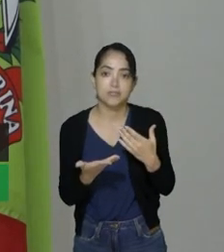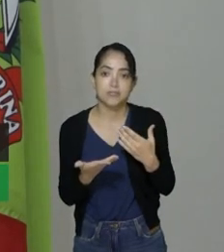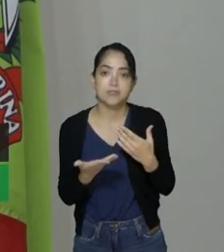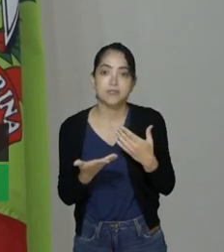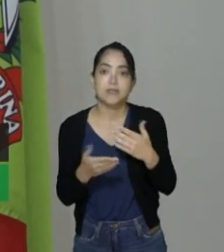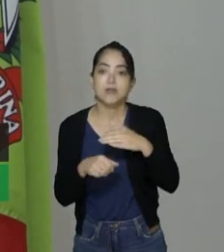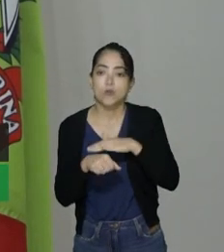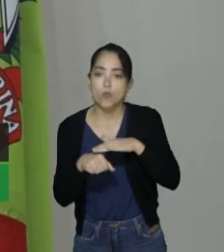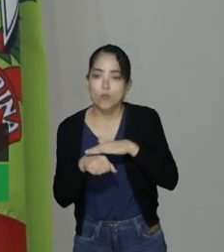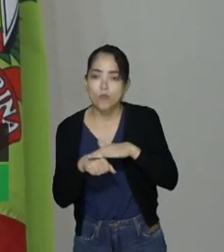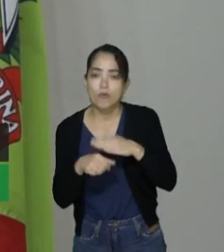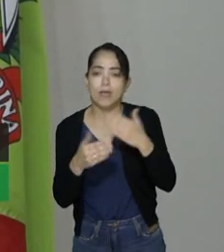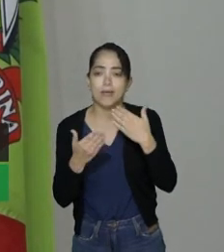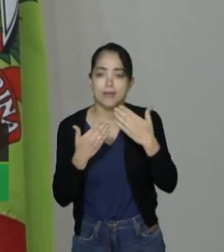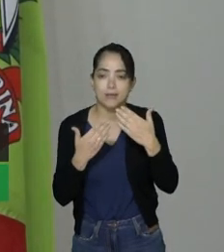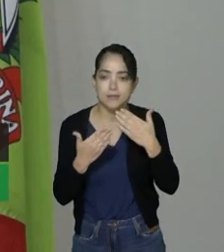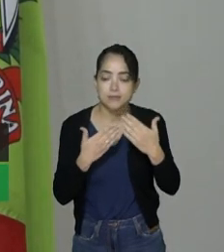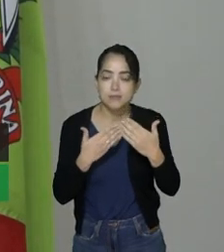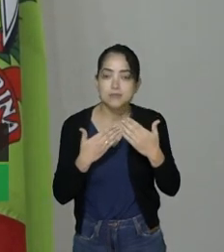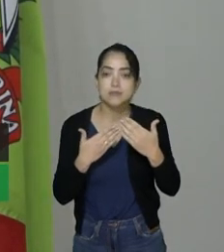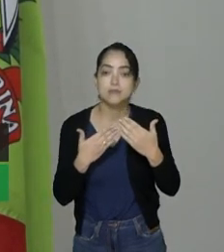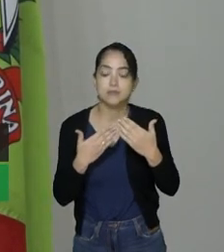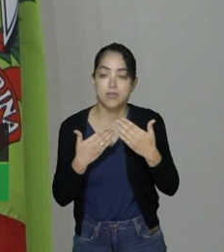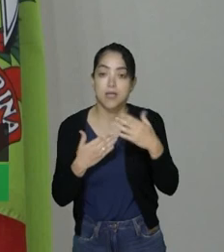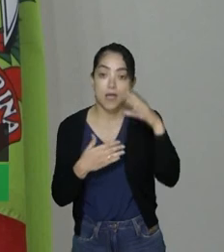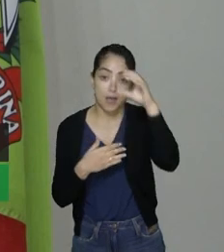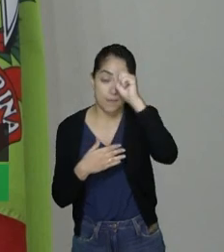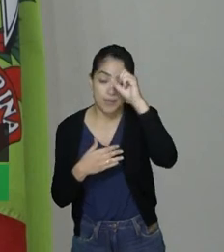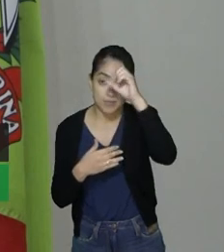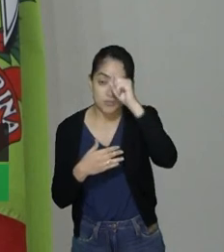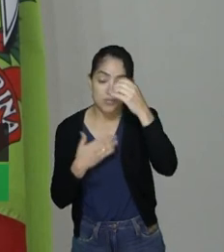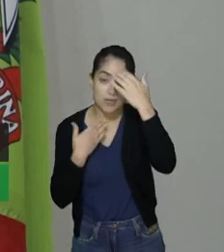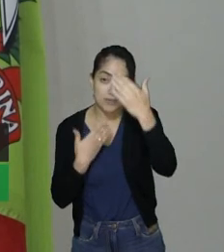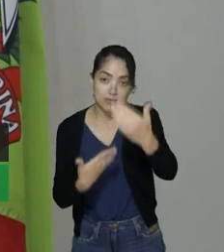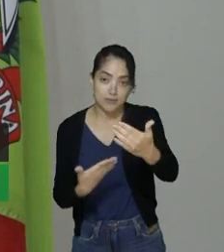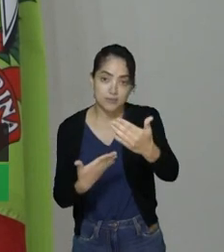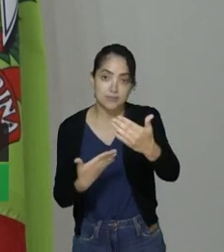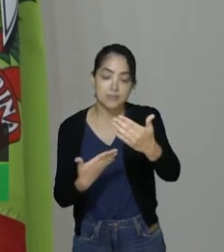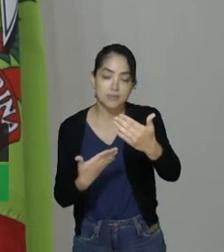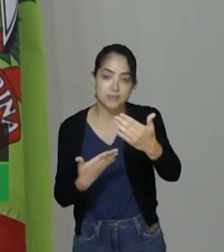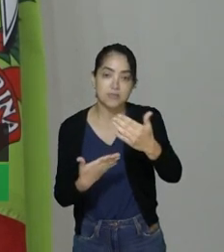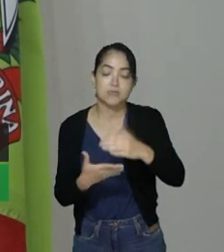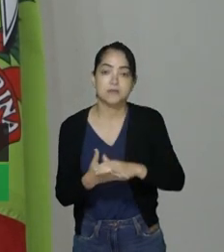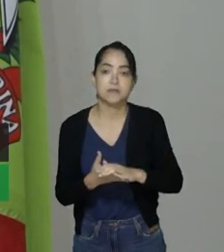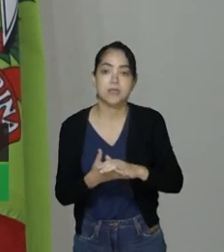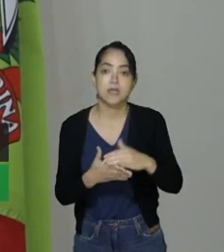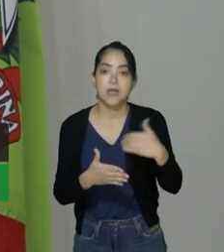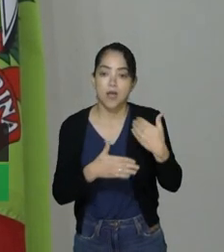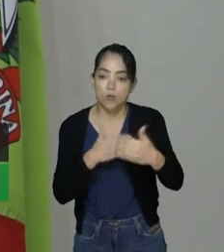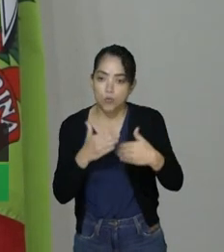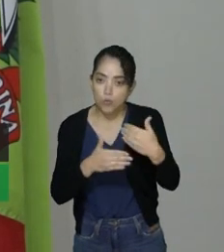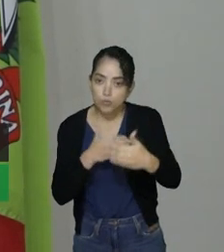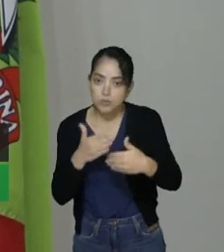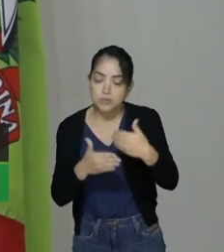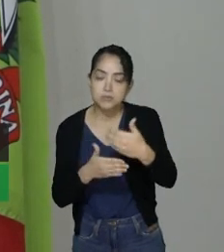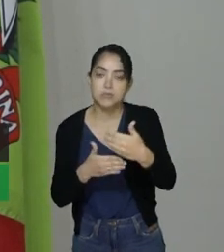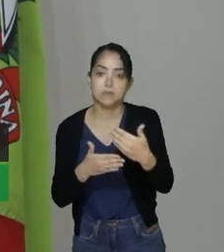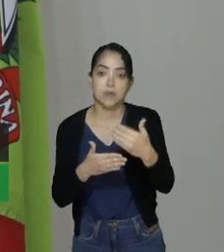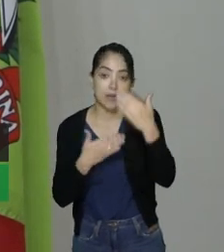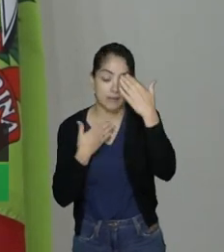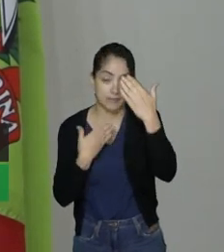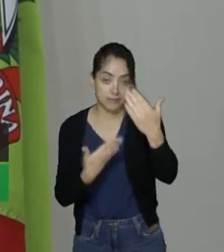em todas as nossas conversas pude aprender, e quero agradecer a todos que estiveram ao longo dessa jornada. Quero agradecer,